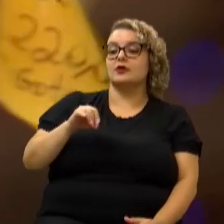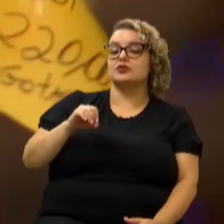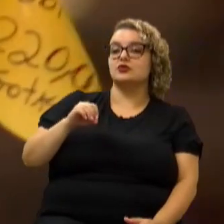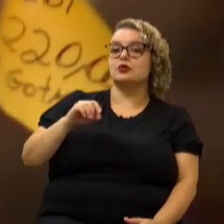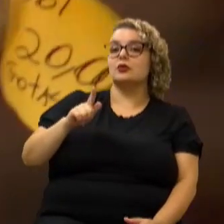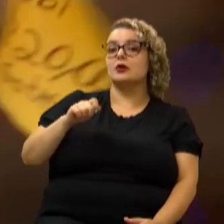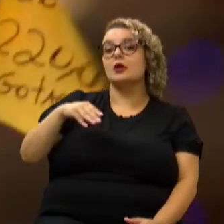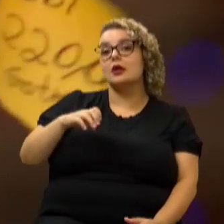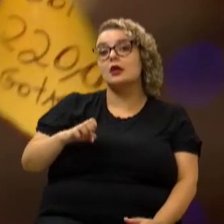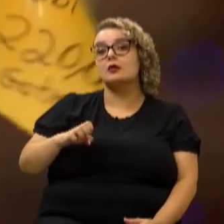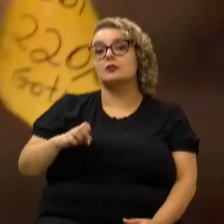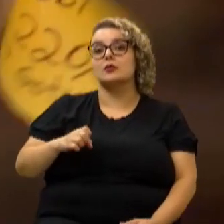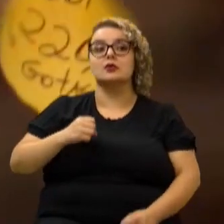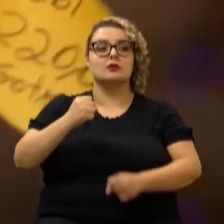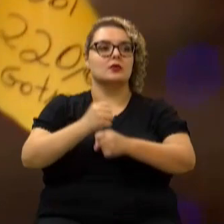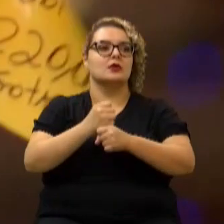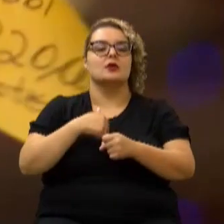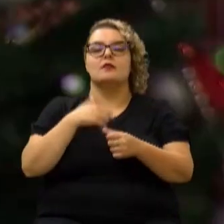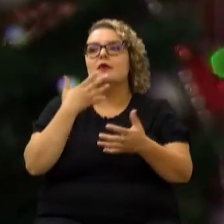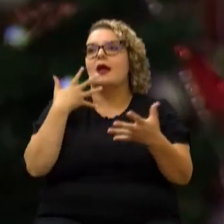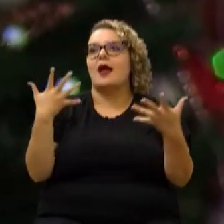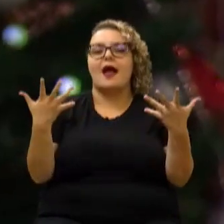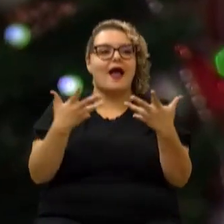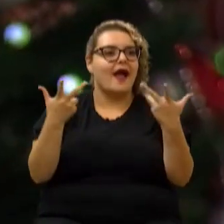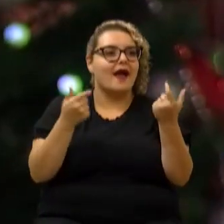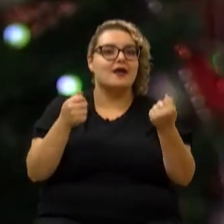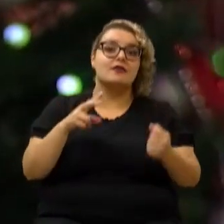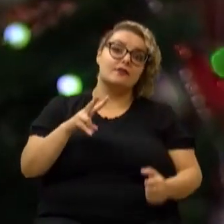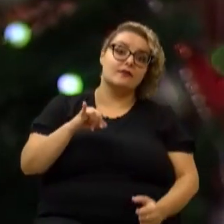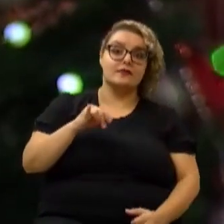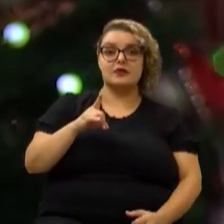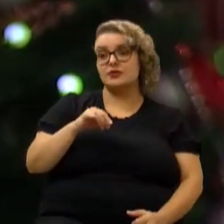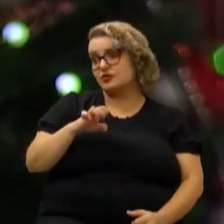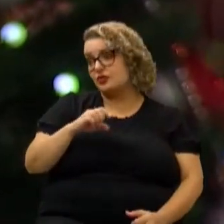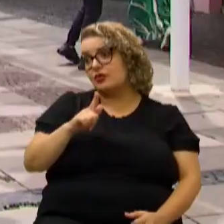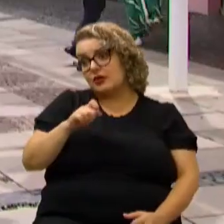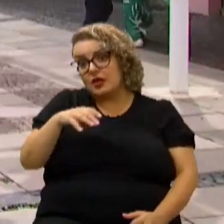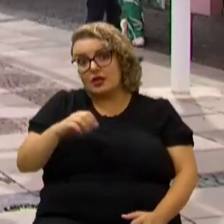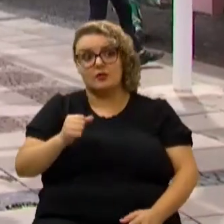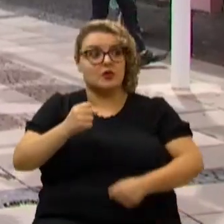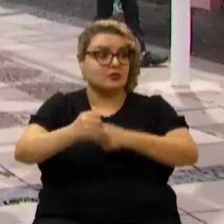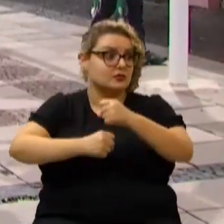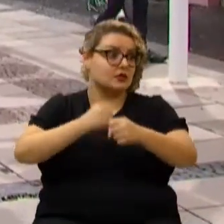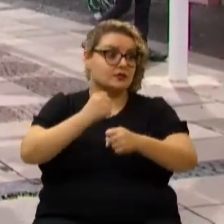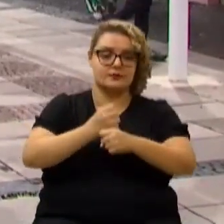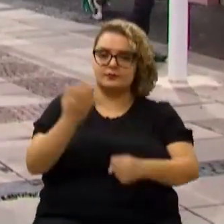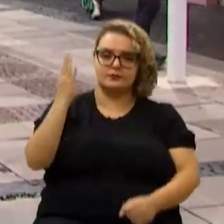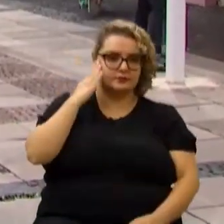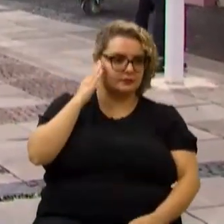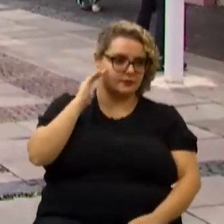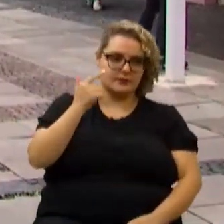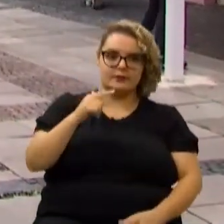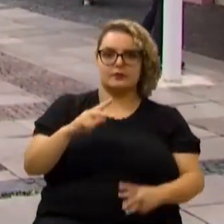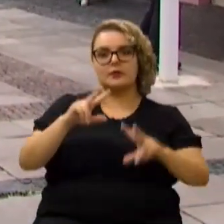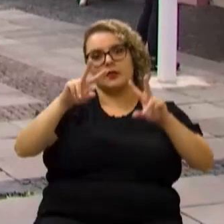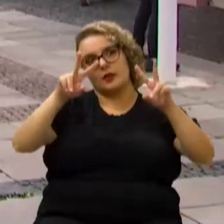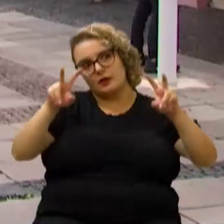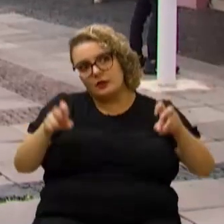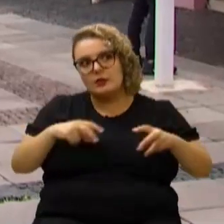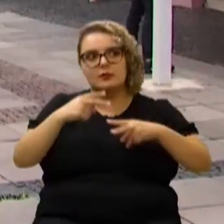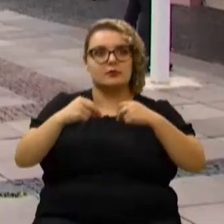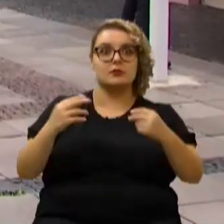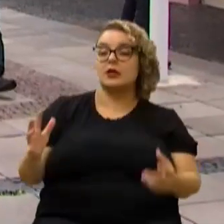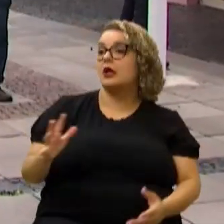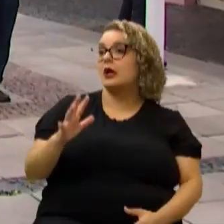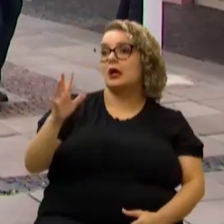aqui o videogame do ano. Então eu, como criança, ficava maravilhado que eu tava ganhando o videogame do ano e eu já sabia que eu não ia ter